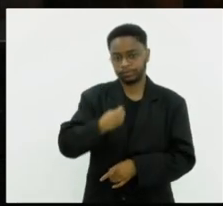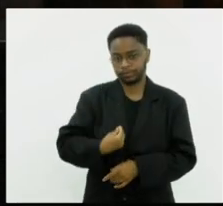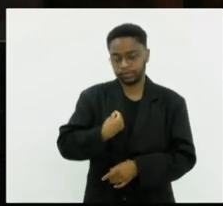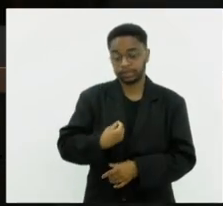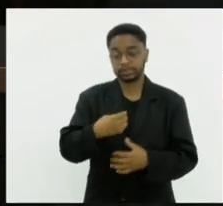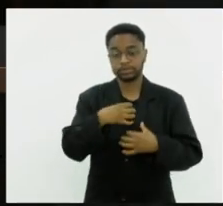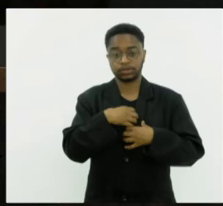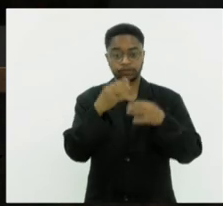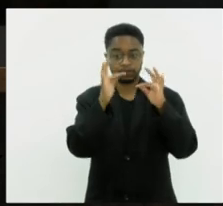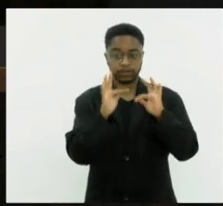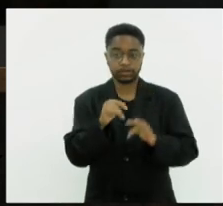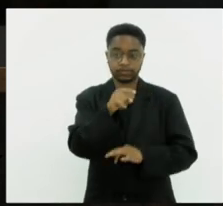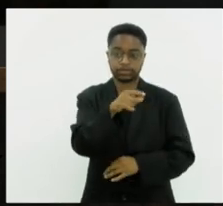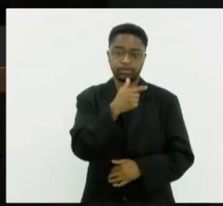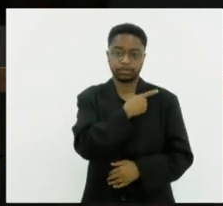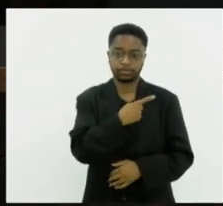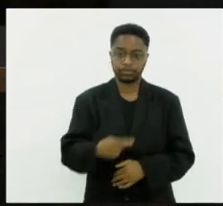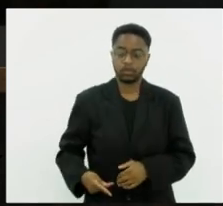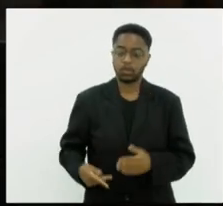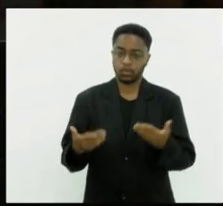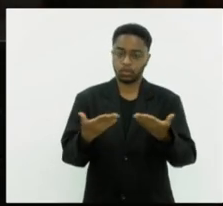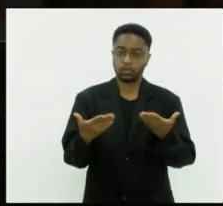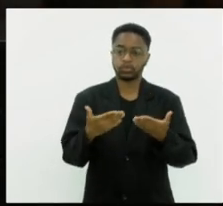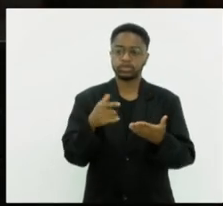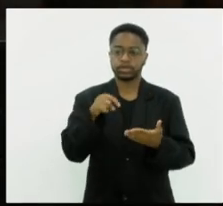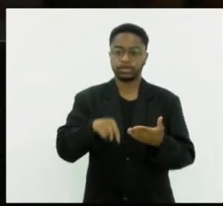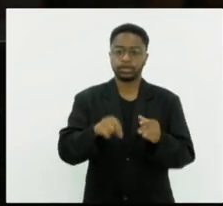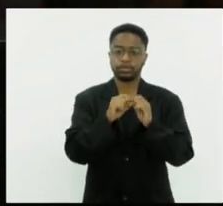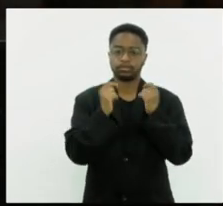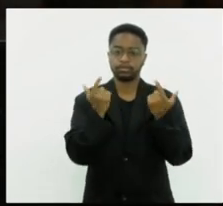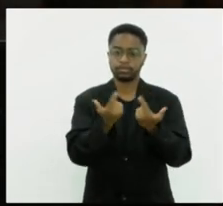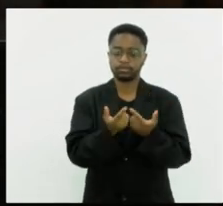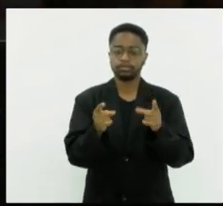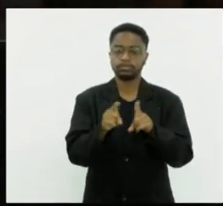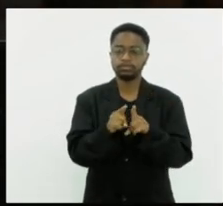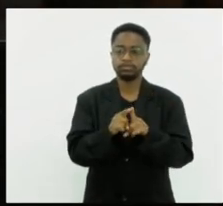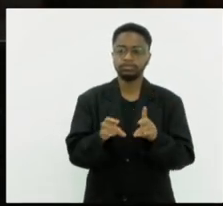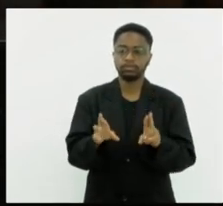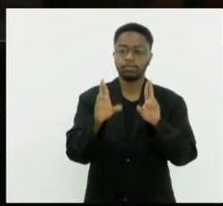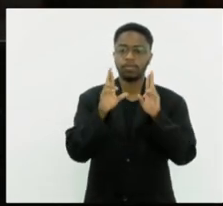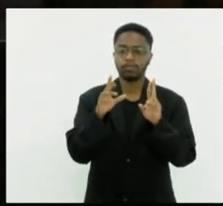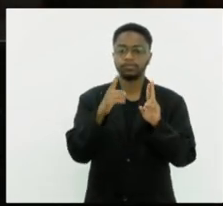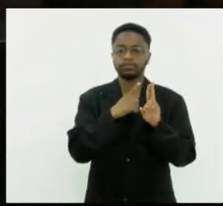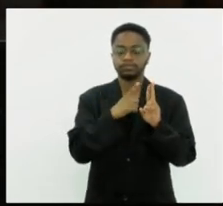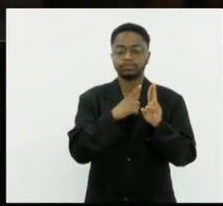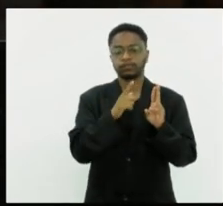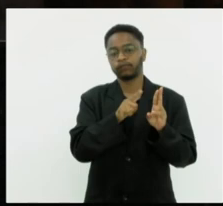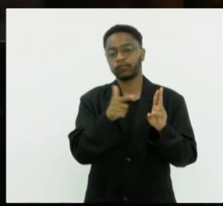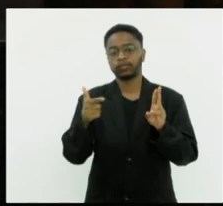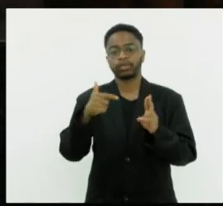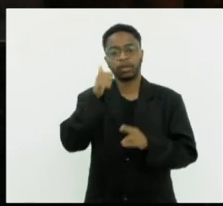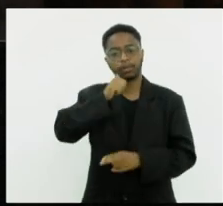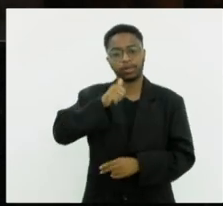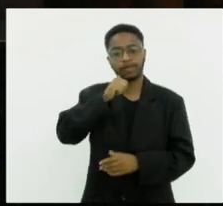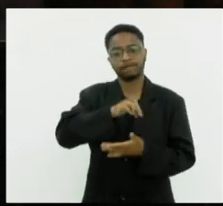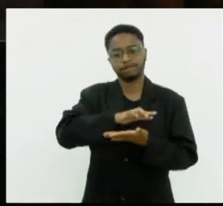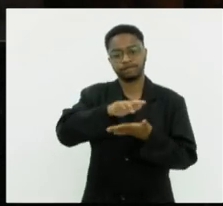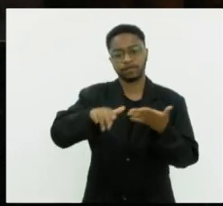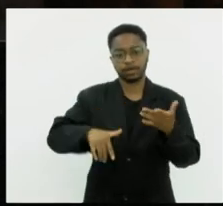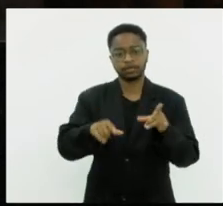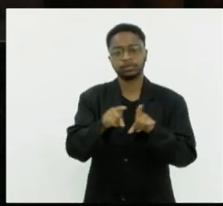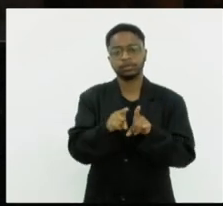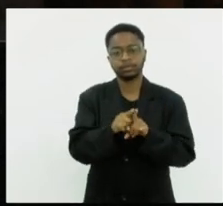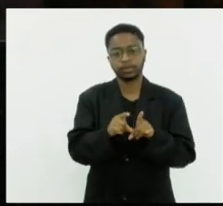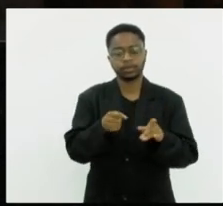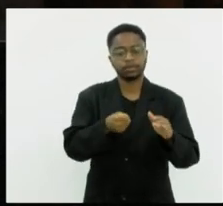Excelência presidindo aqui os trabalhos no dia de hoje, que a gente possa ter tantas mulheres sem terras também,